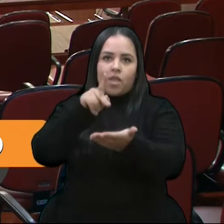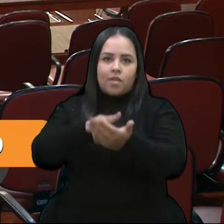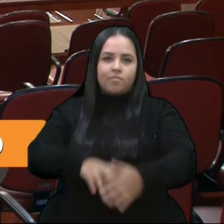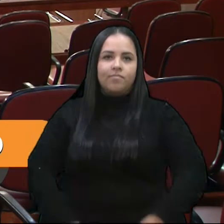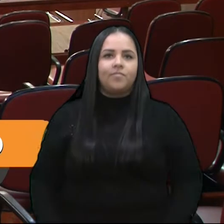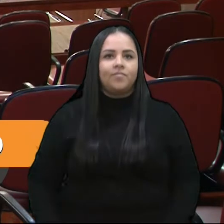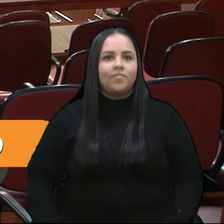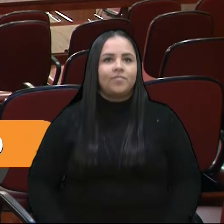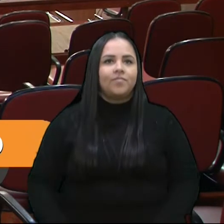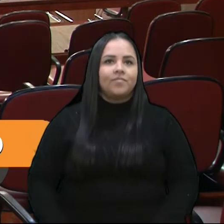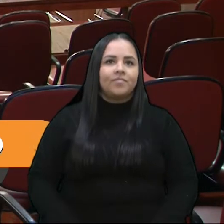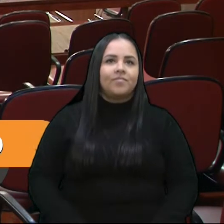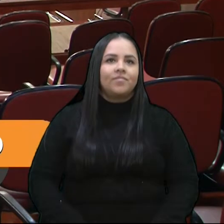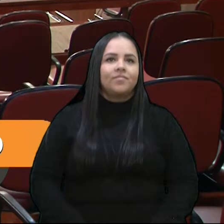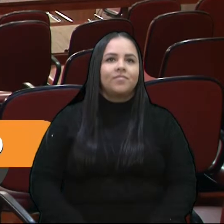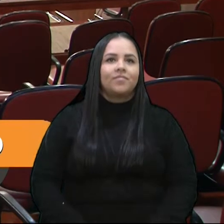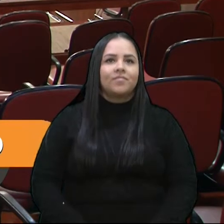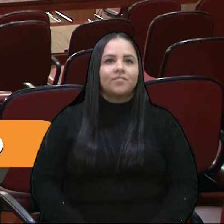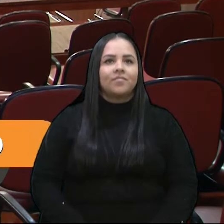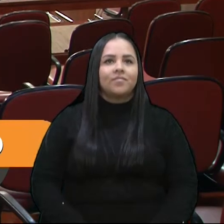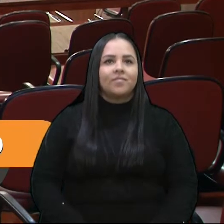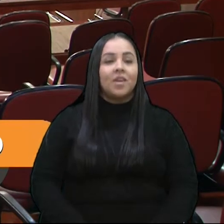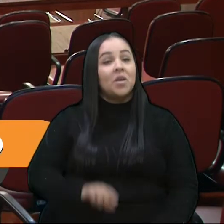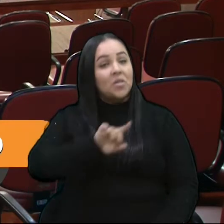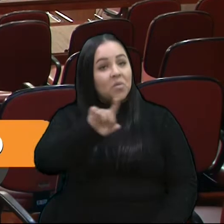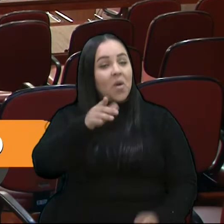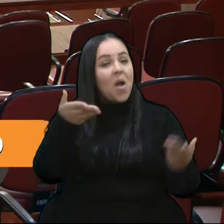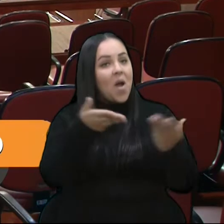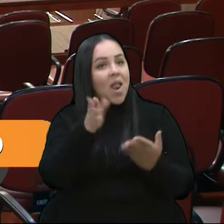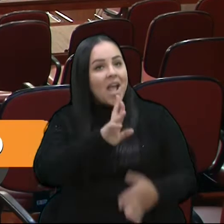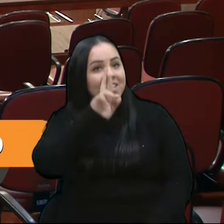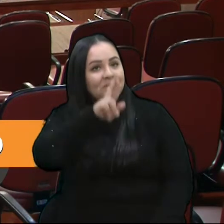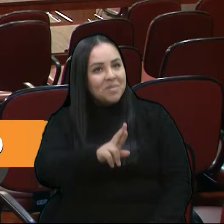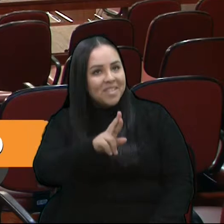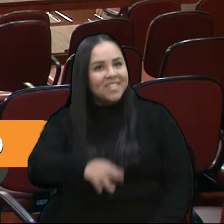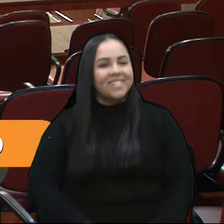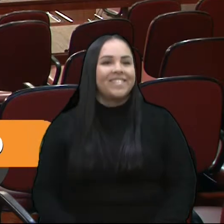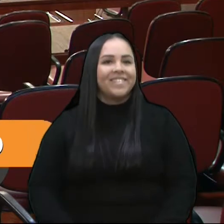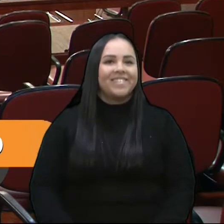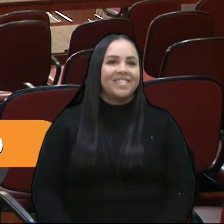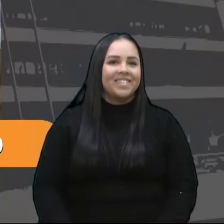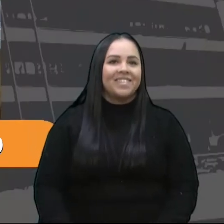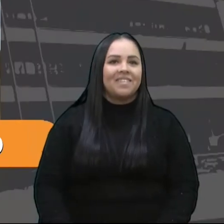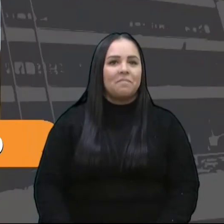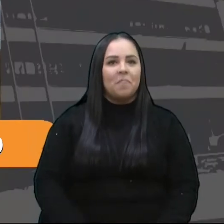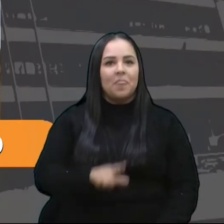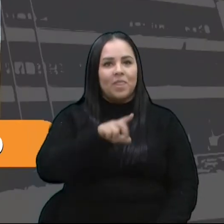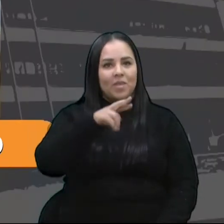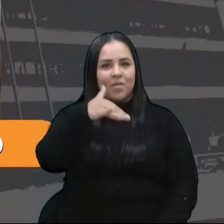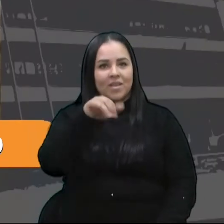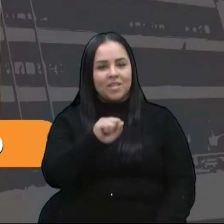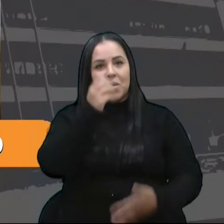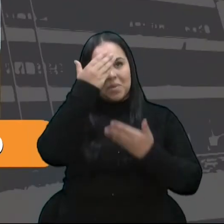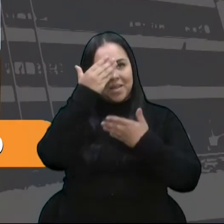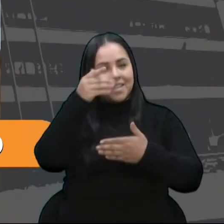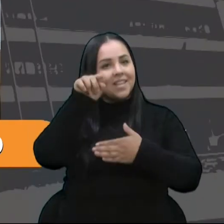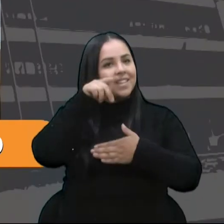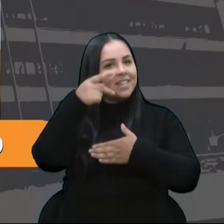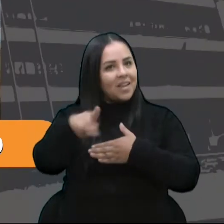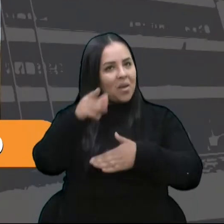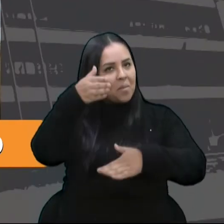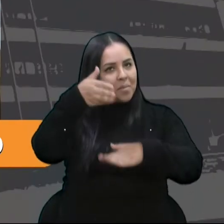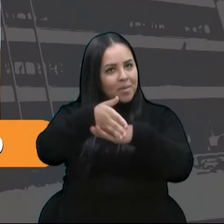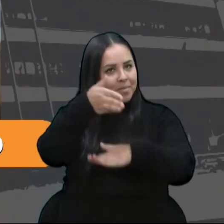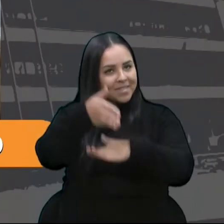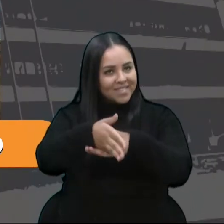Contigo aí a pergunta, a resposta. Oi, agora, Alessandra. Lucas, obrigada pela tua participação.